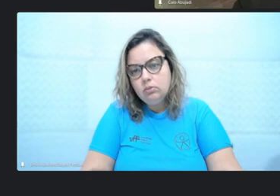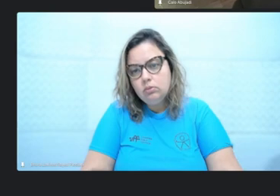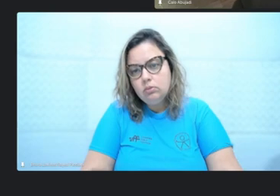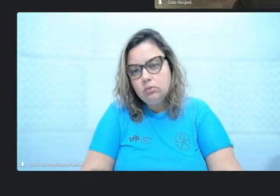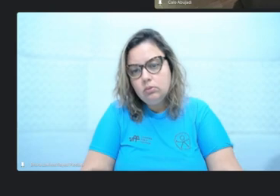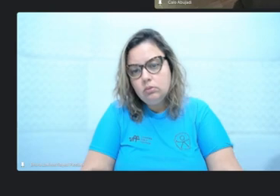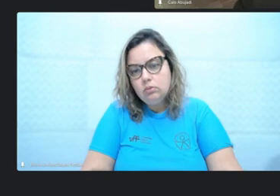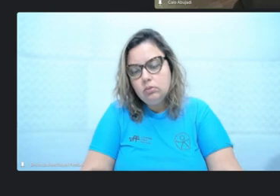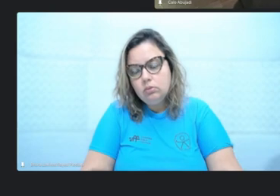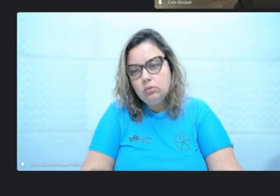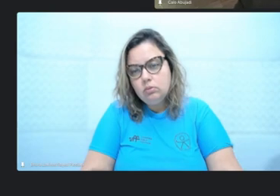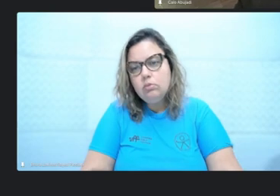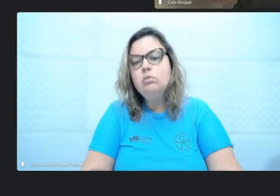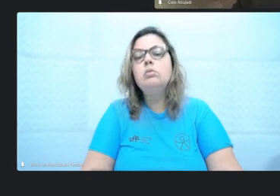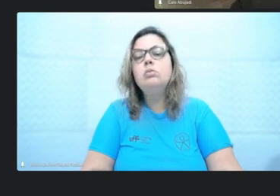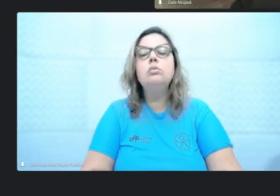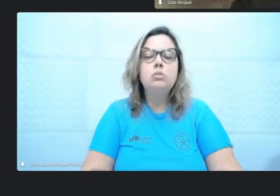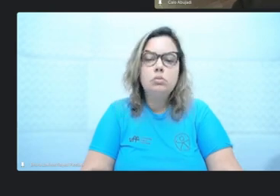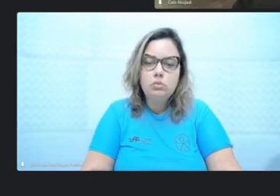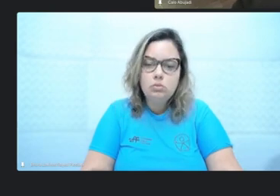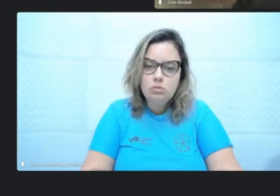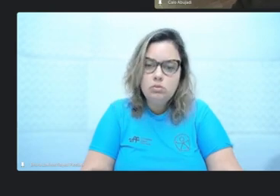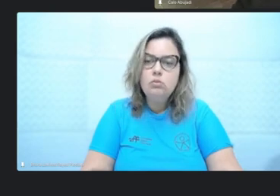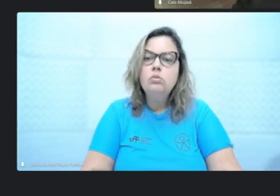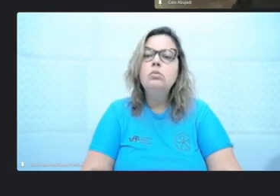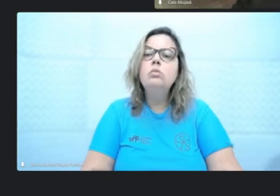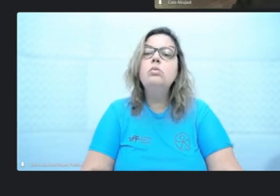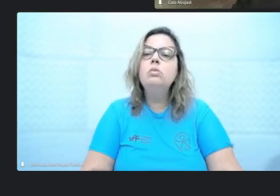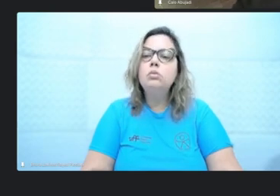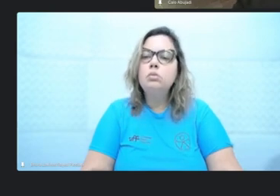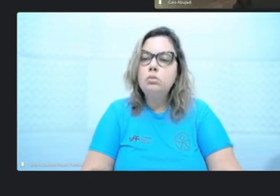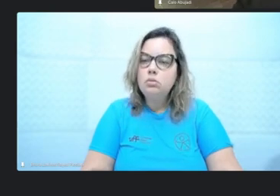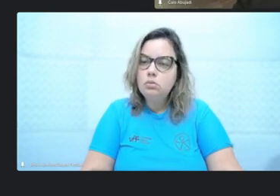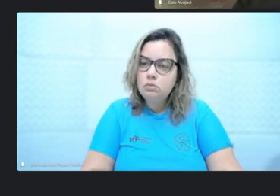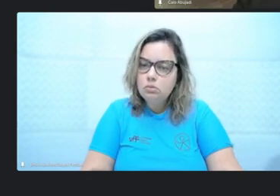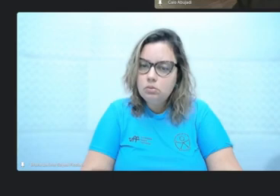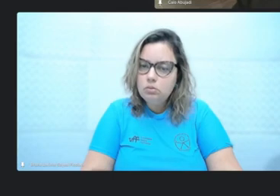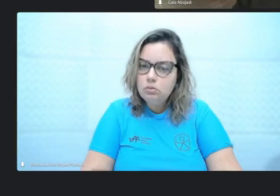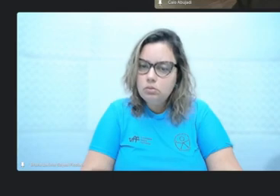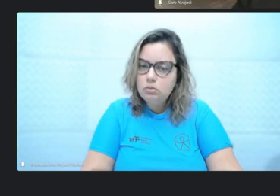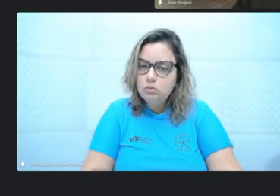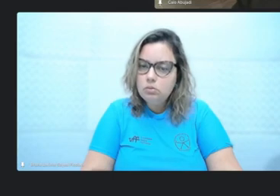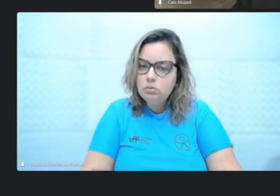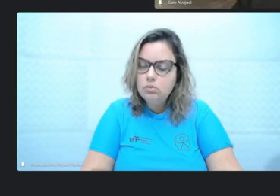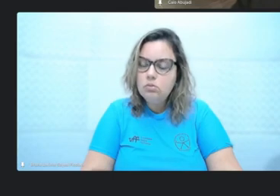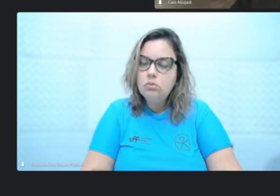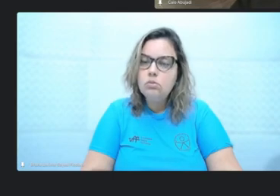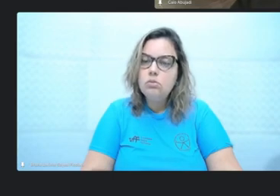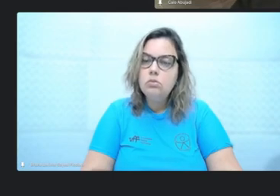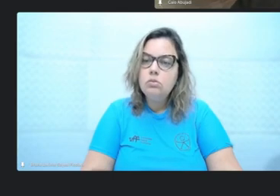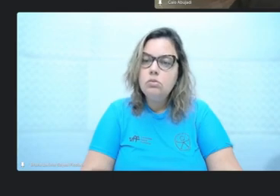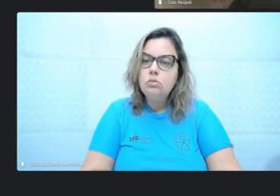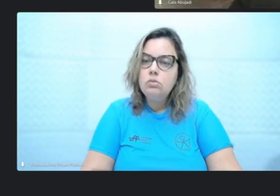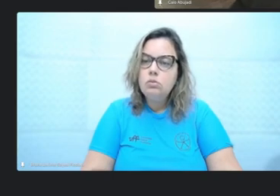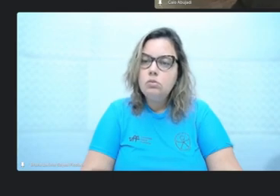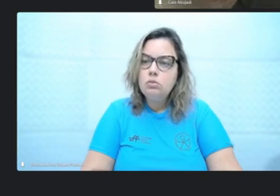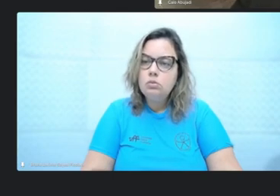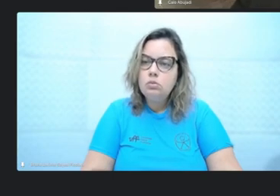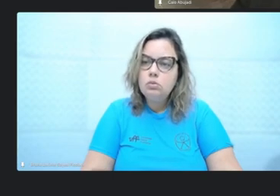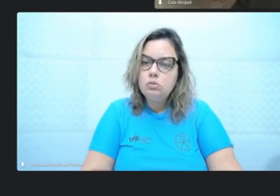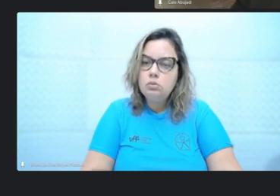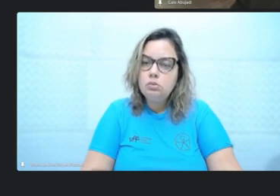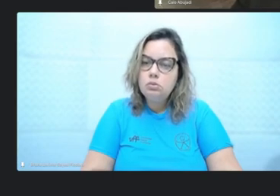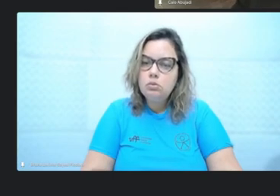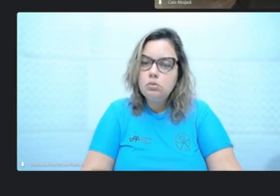aquele autismo que não tem essas alterações, né? Ele tem alterações de microRNA, de gestão funcional intracelular. Esses